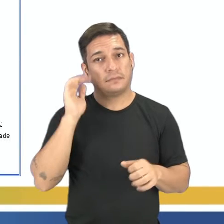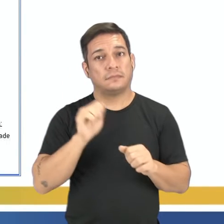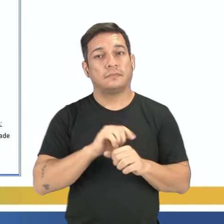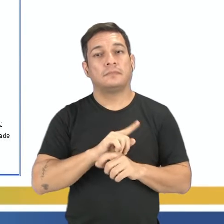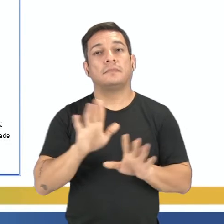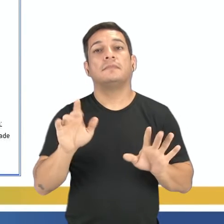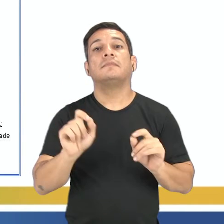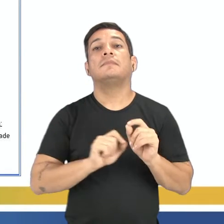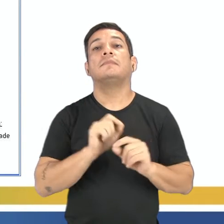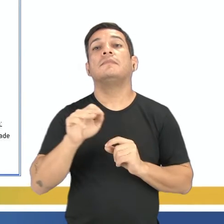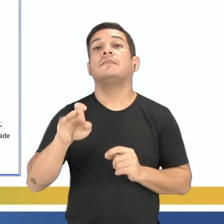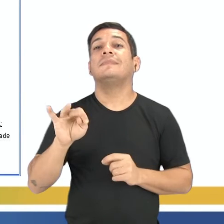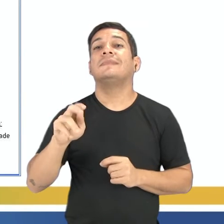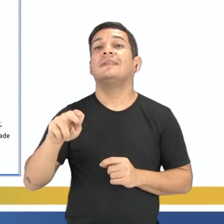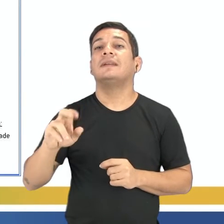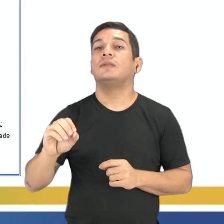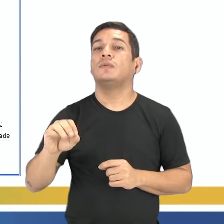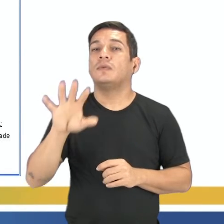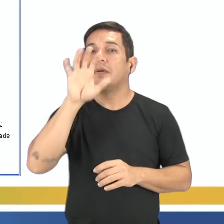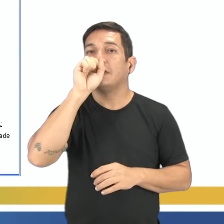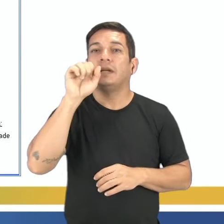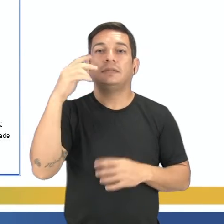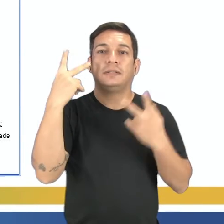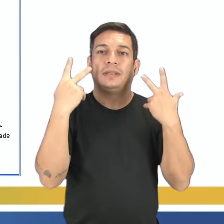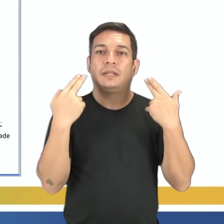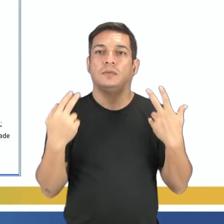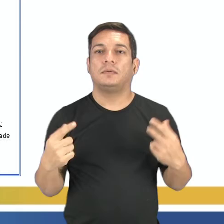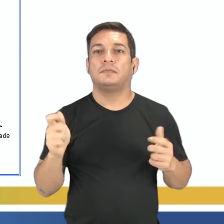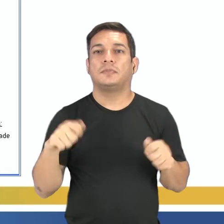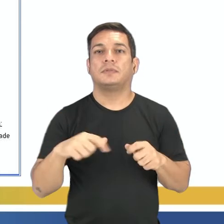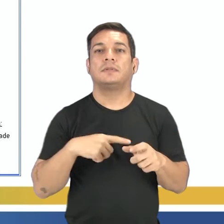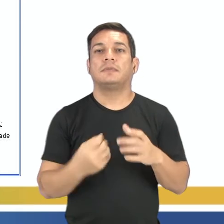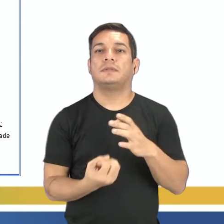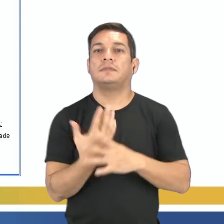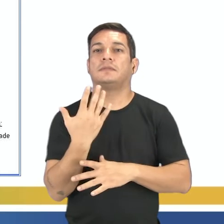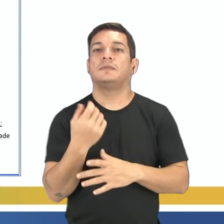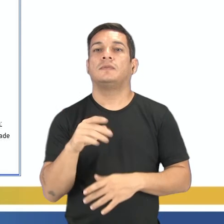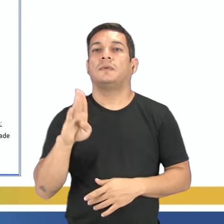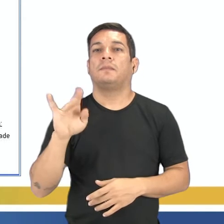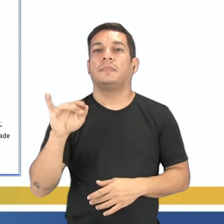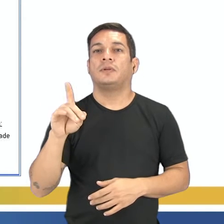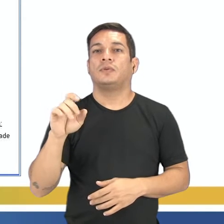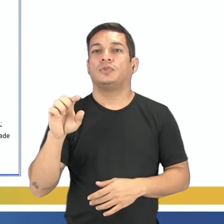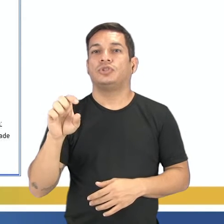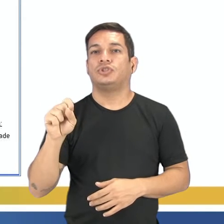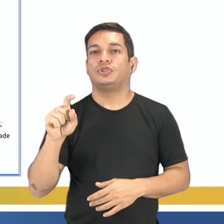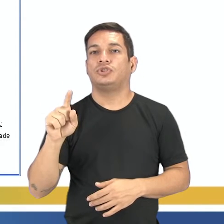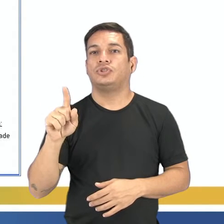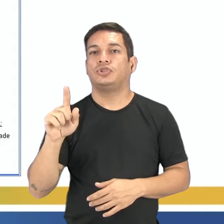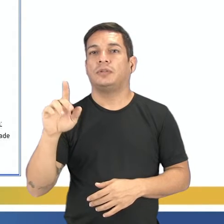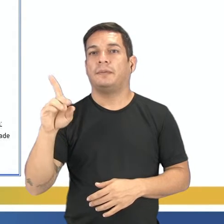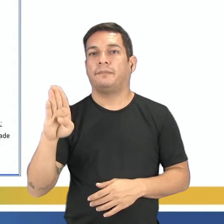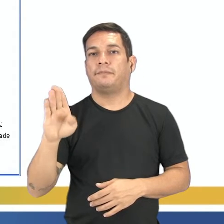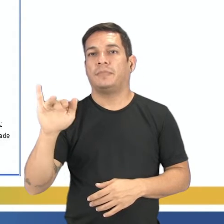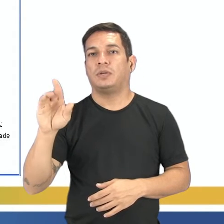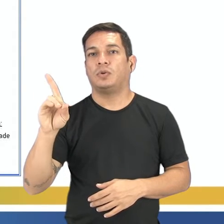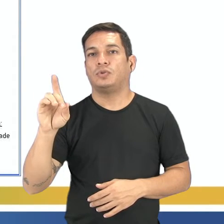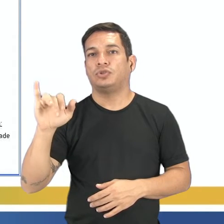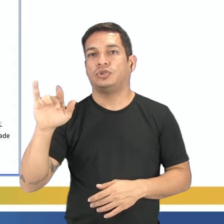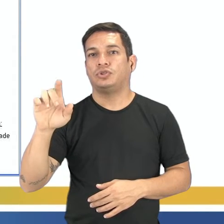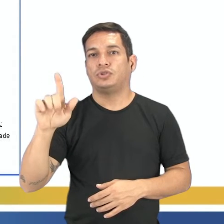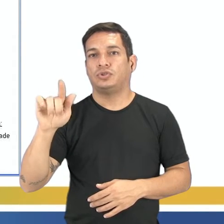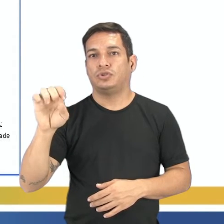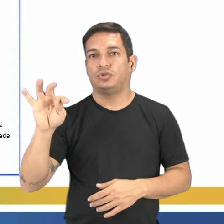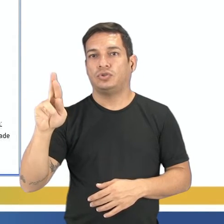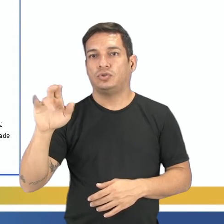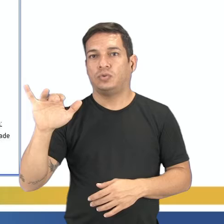que o metano, o gás natural, ele pode ser produzido nos biodigestores. Não esqueça essa